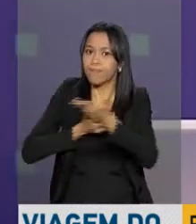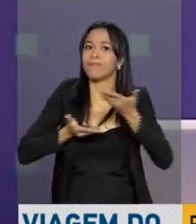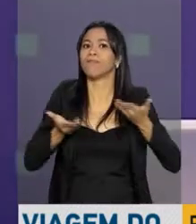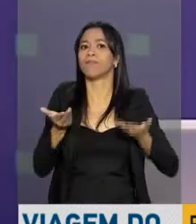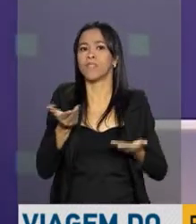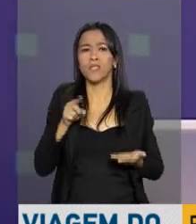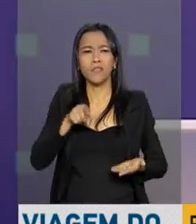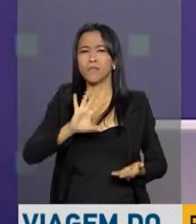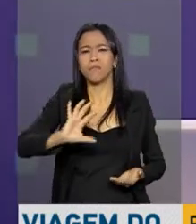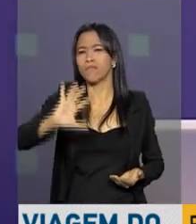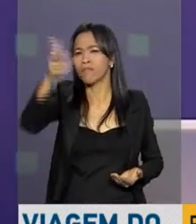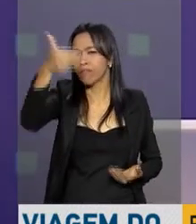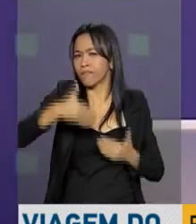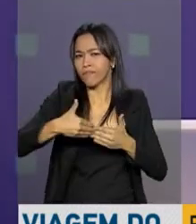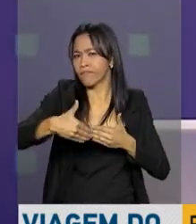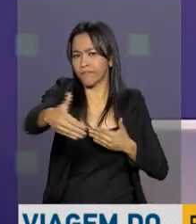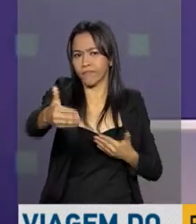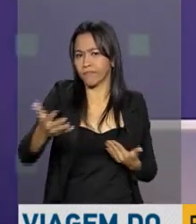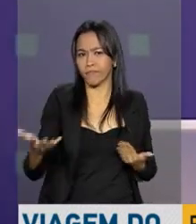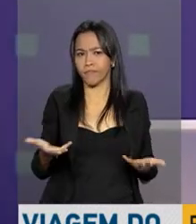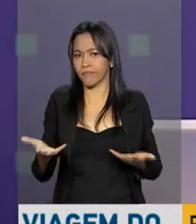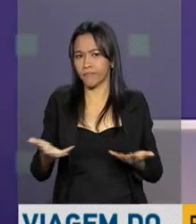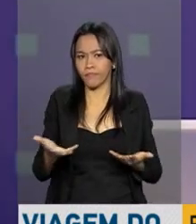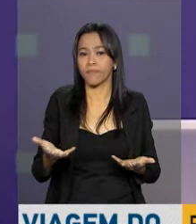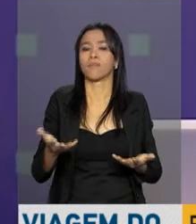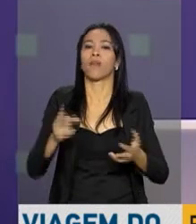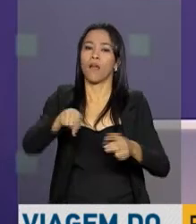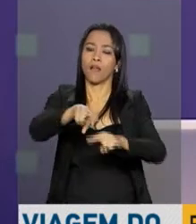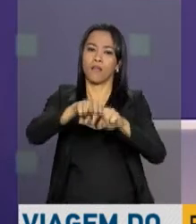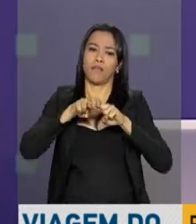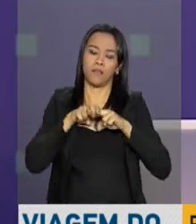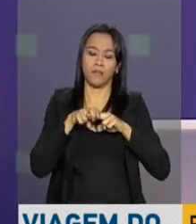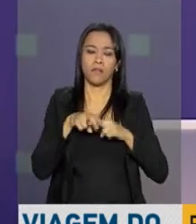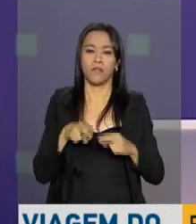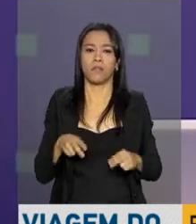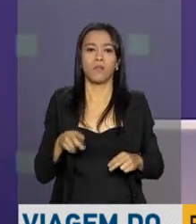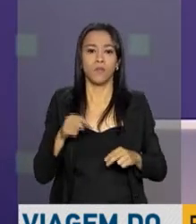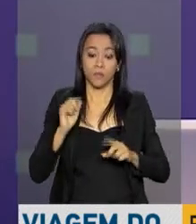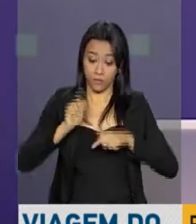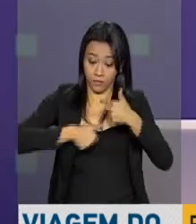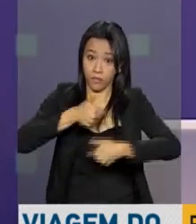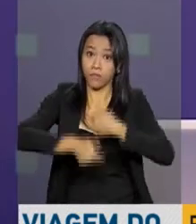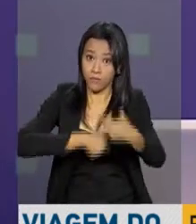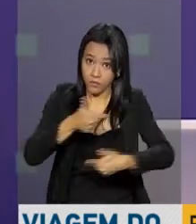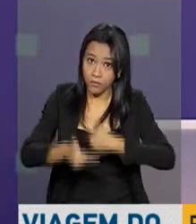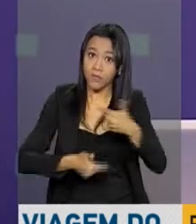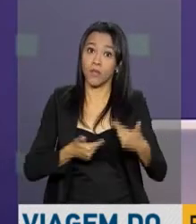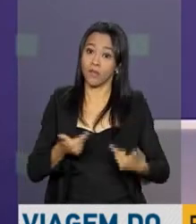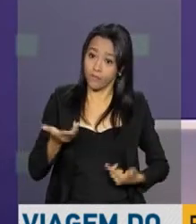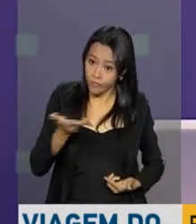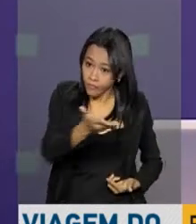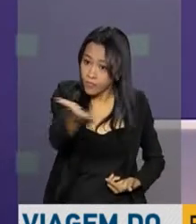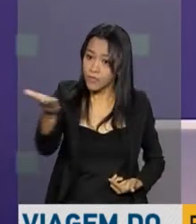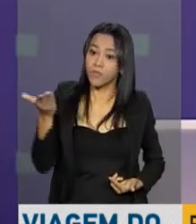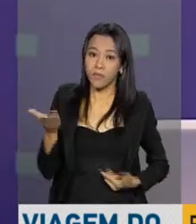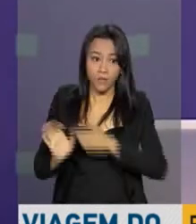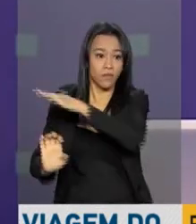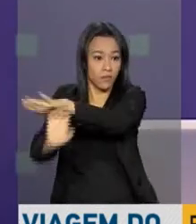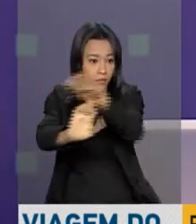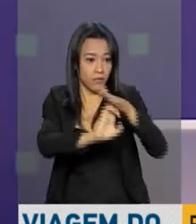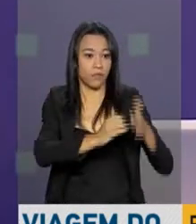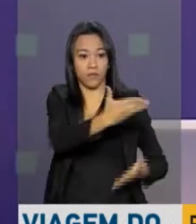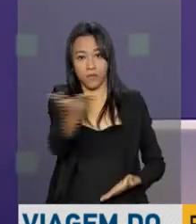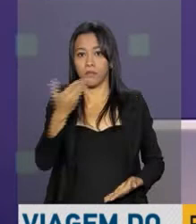meus senhores e minhas senhoras, sobretudo em razão do trabalho dos senhores e das